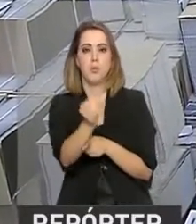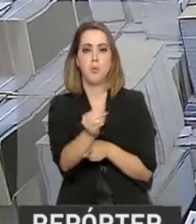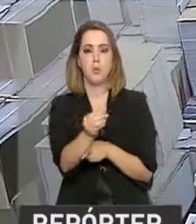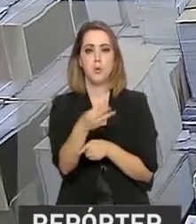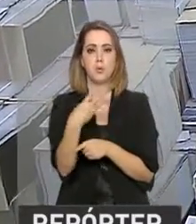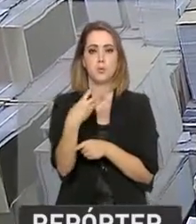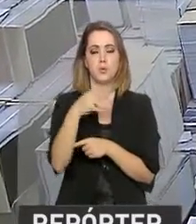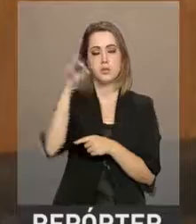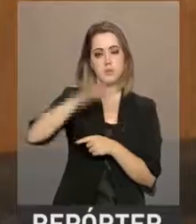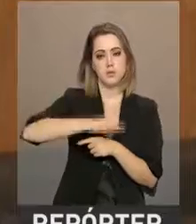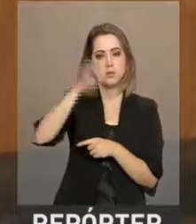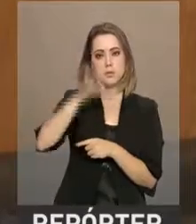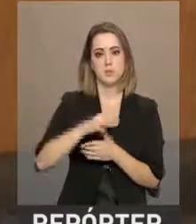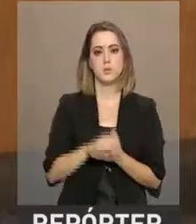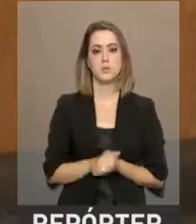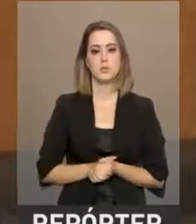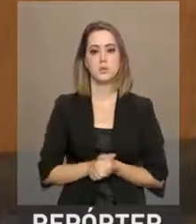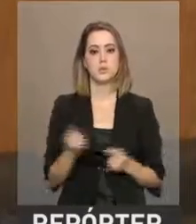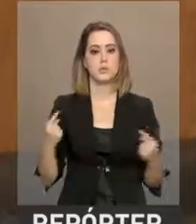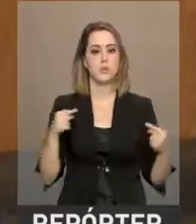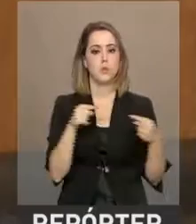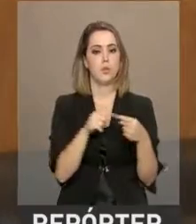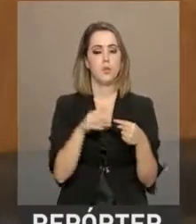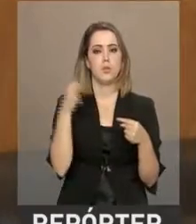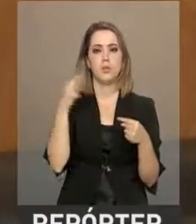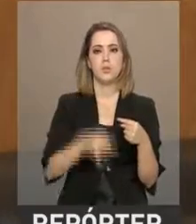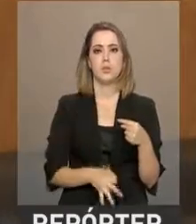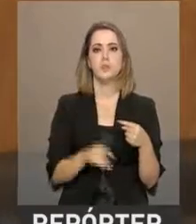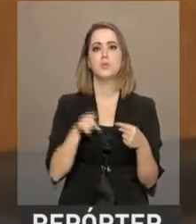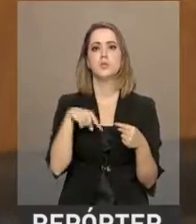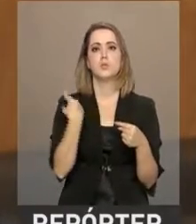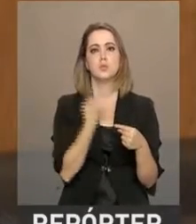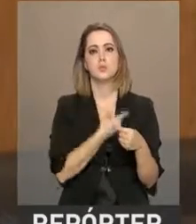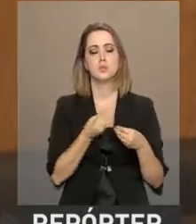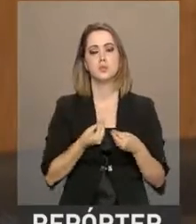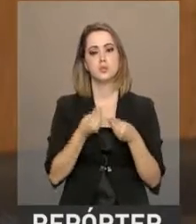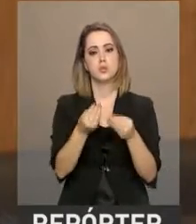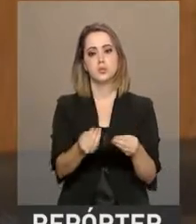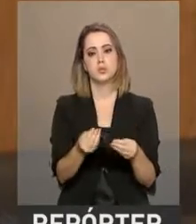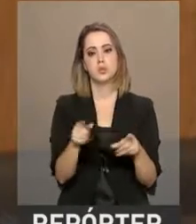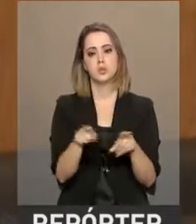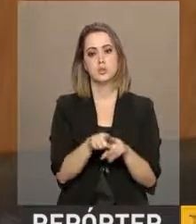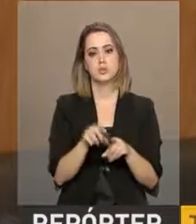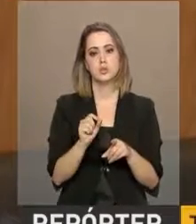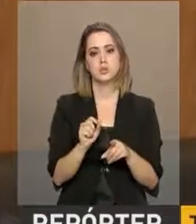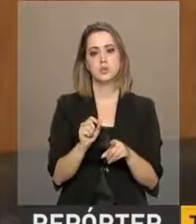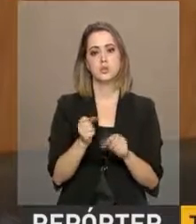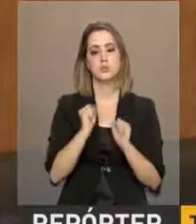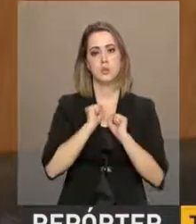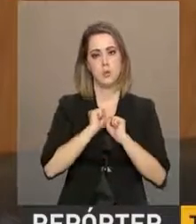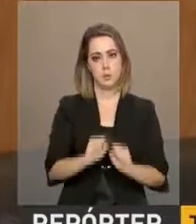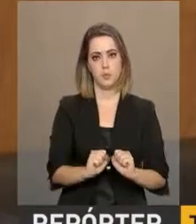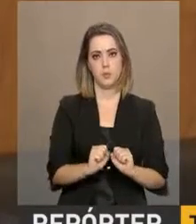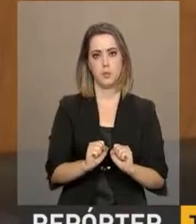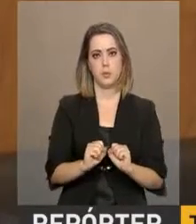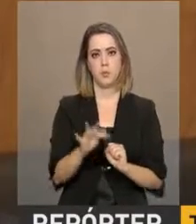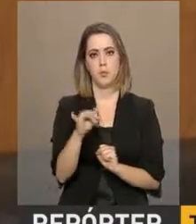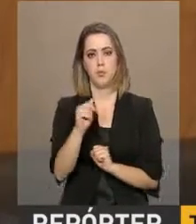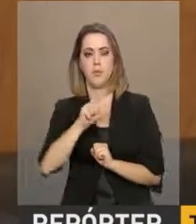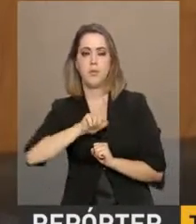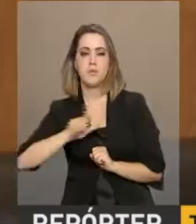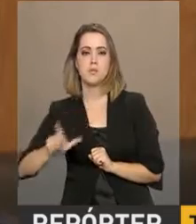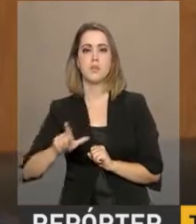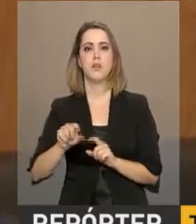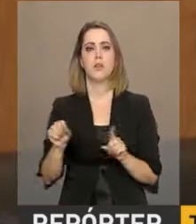3% o objetivo central é a gente garantir a sustentabilidade fiscal né